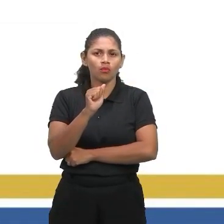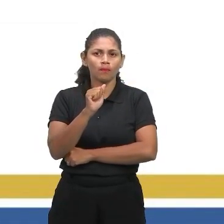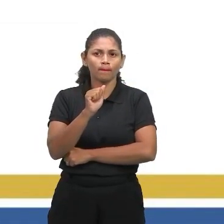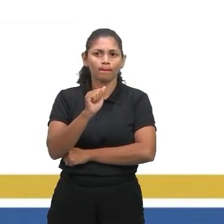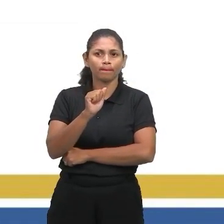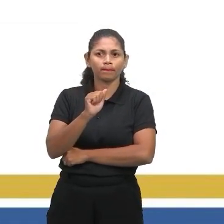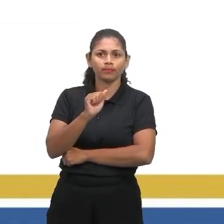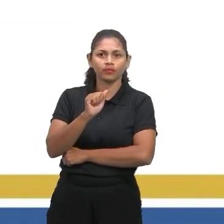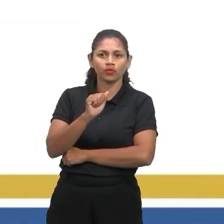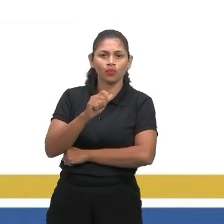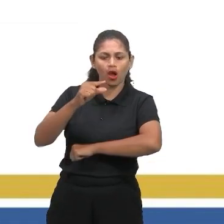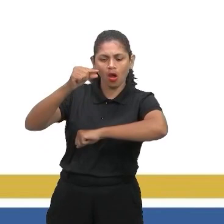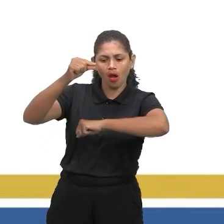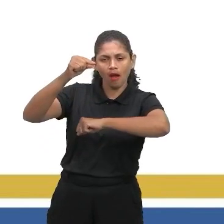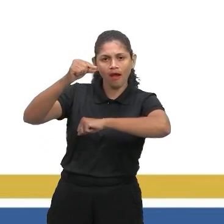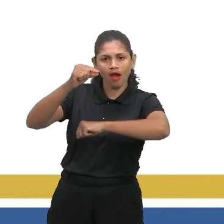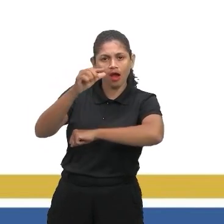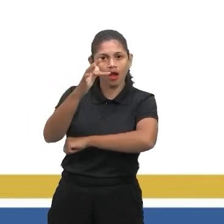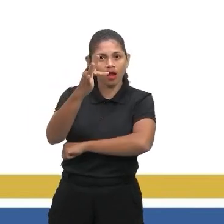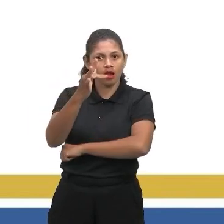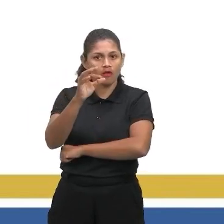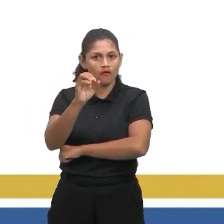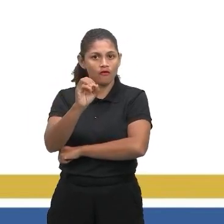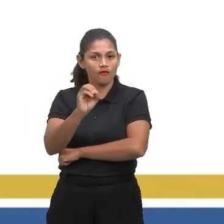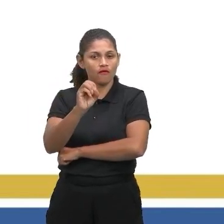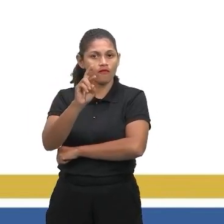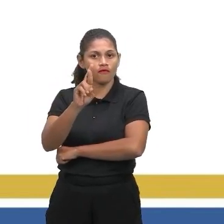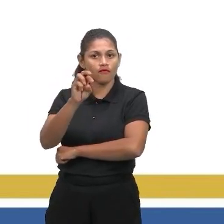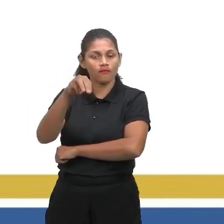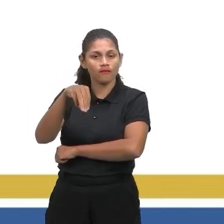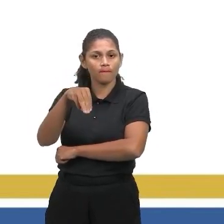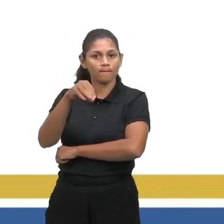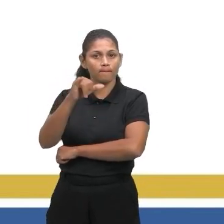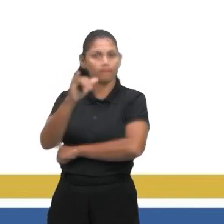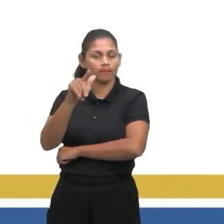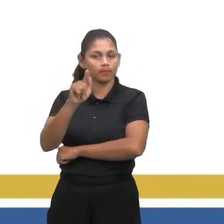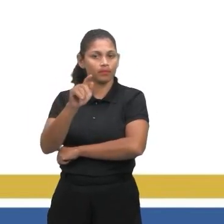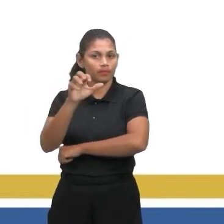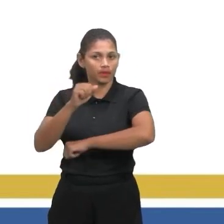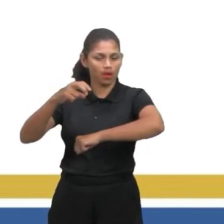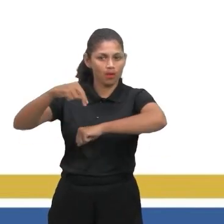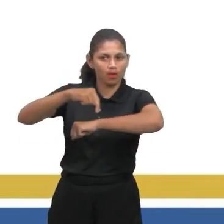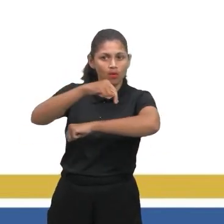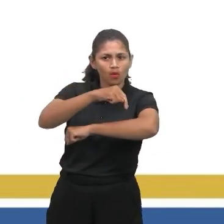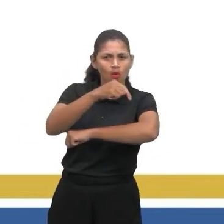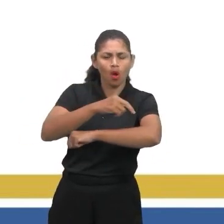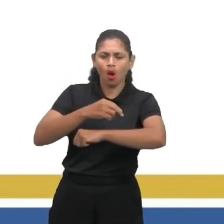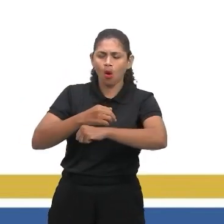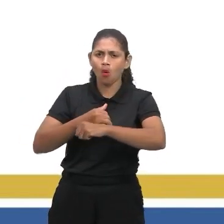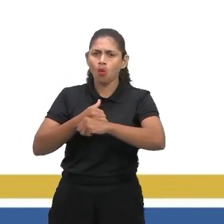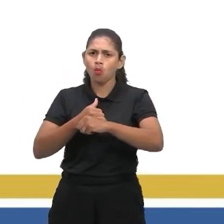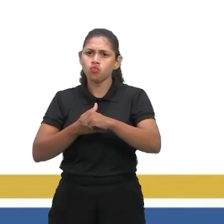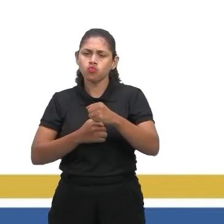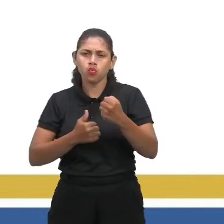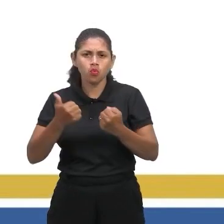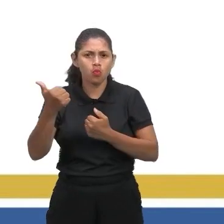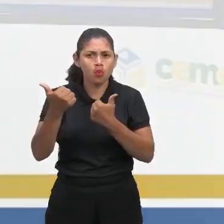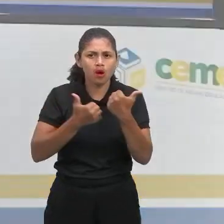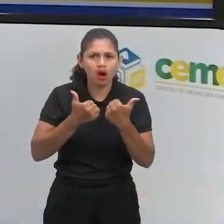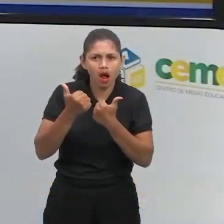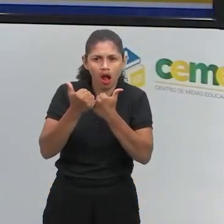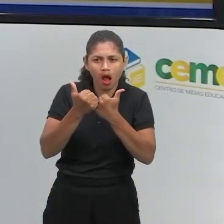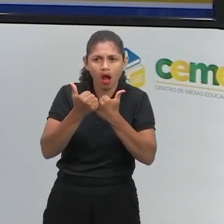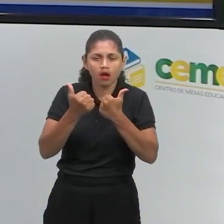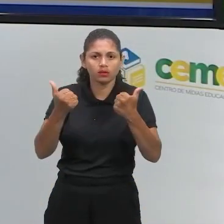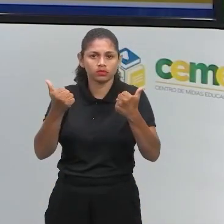uma calçada. Observe que uma formiga numa calçada ela acaba sendo desprezível, né? Um caminhão em relação a um campo de futebol. Isso aí é o que eu posso